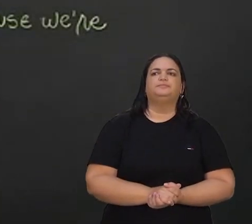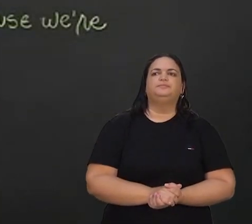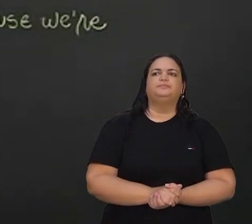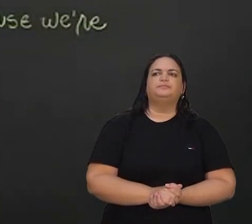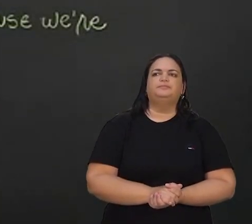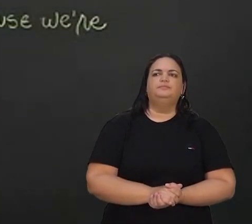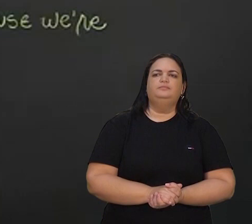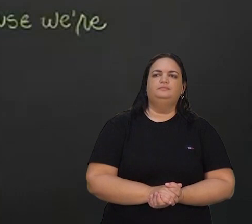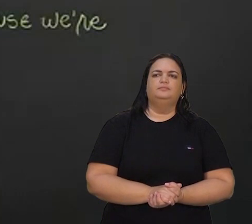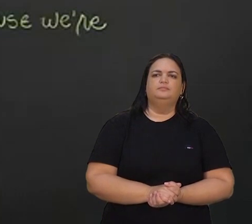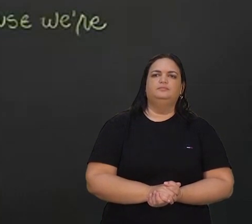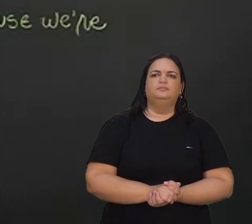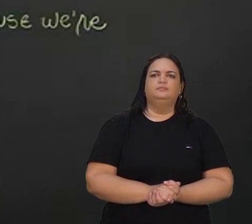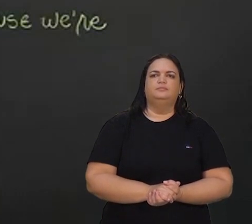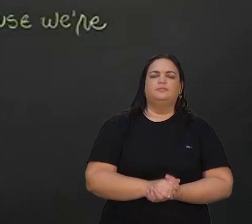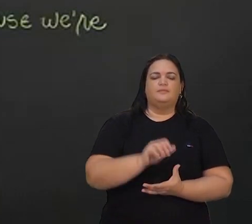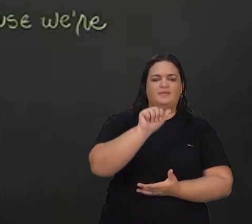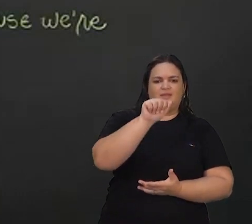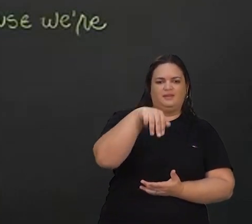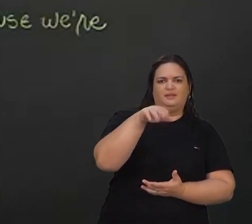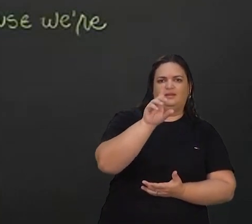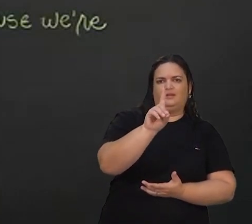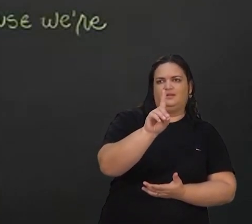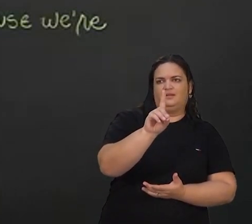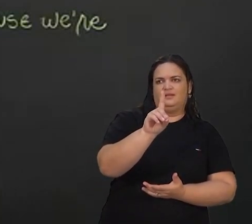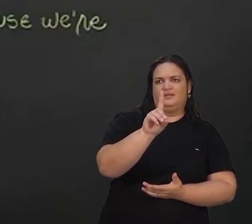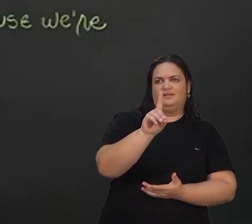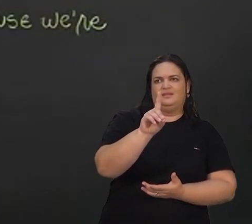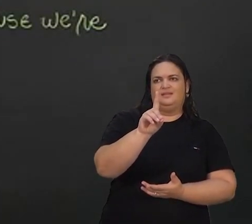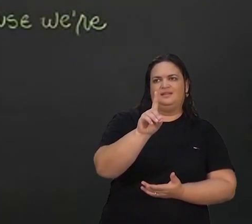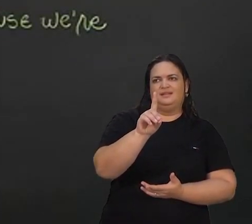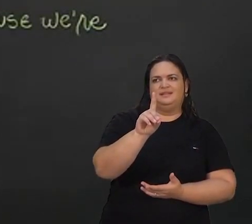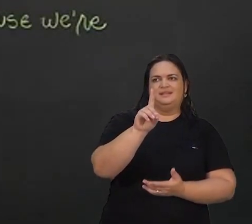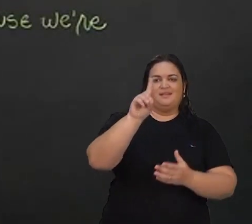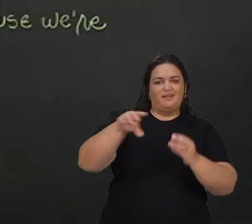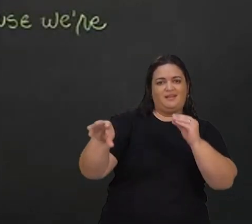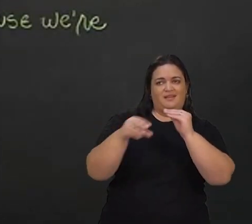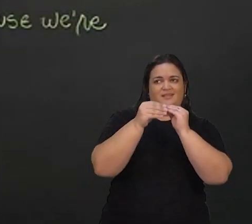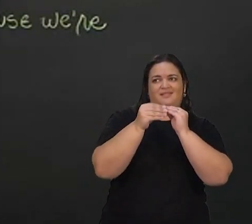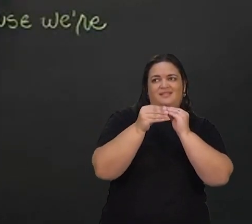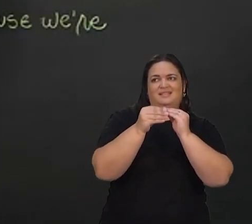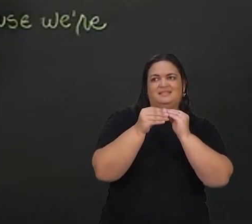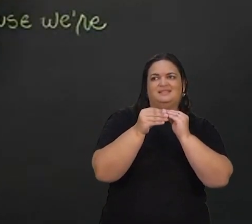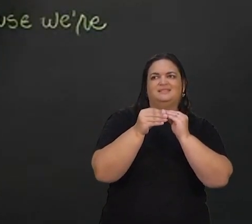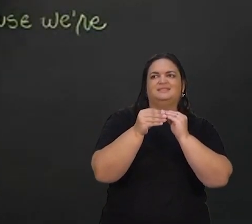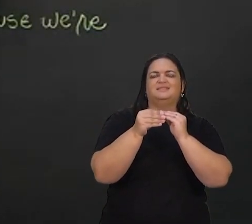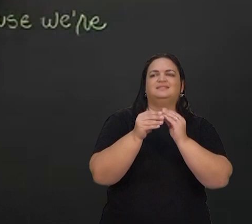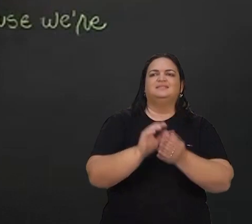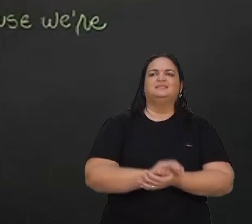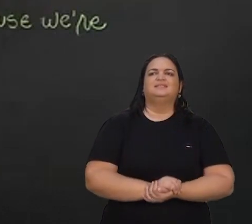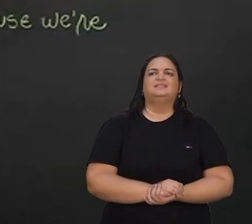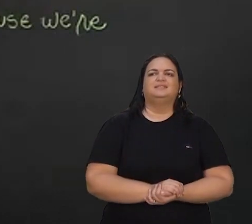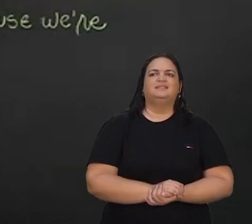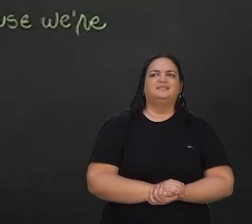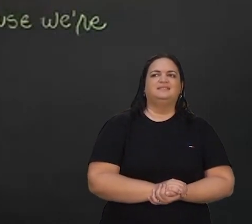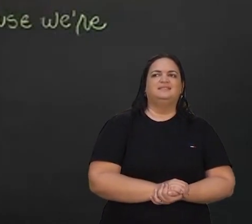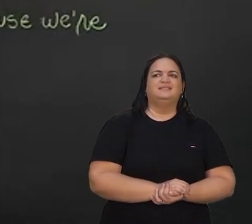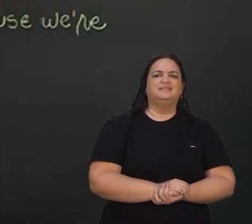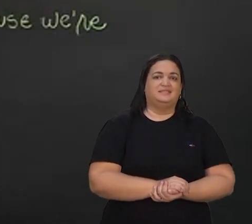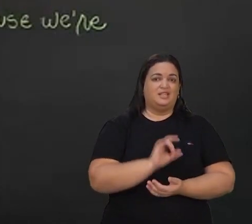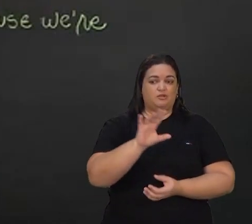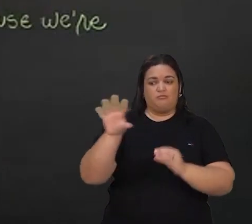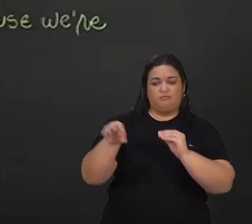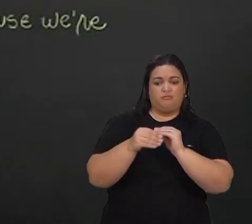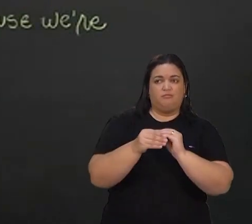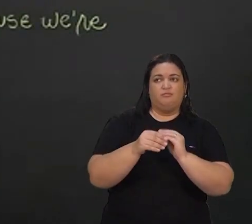conceitos. Então, vamos lá. Eu tenho o and, de addition. I have to finish my homework. And, estou